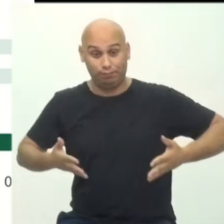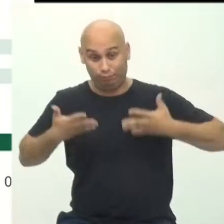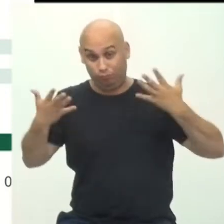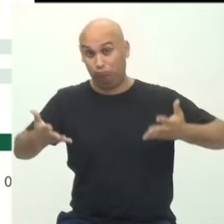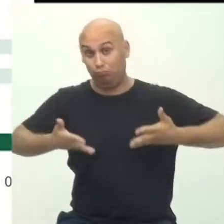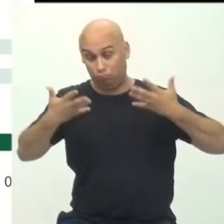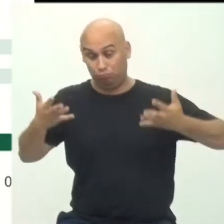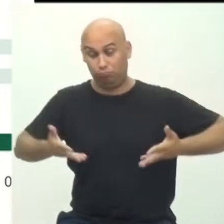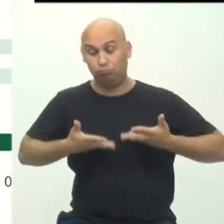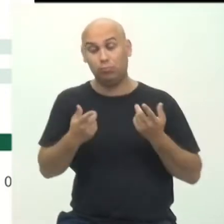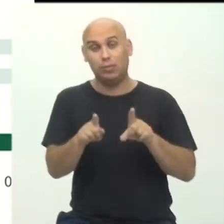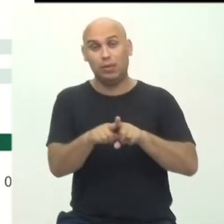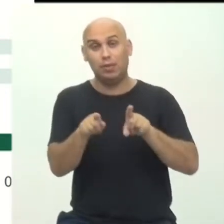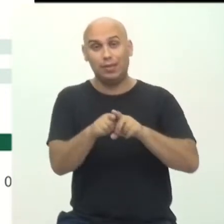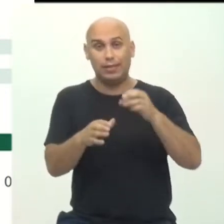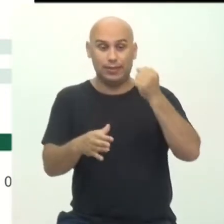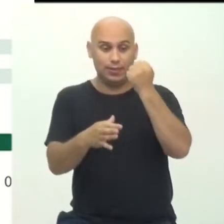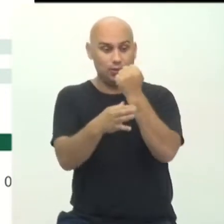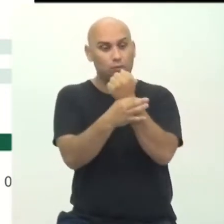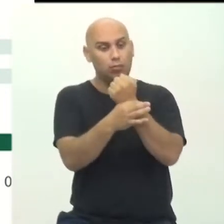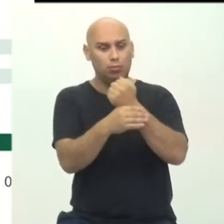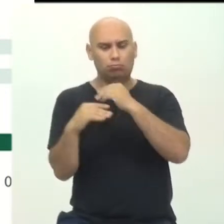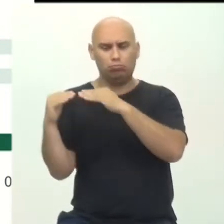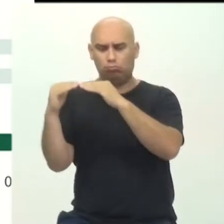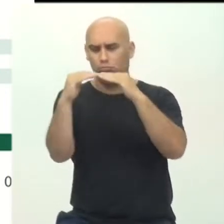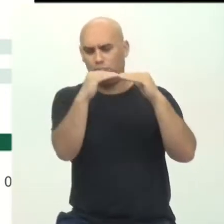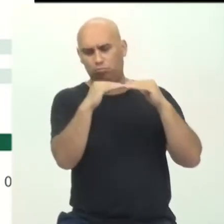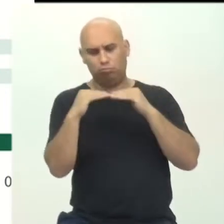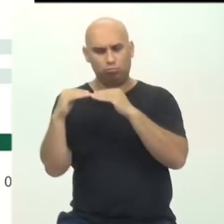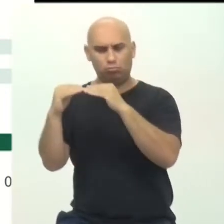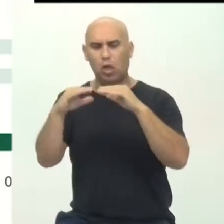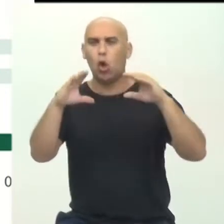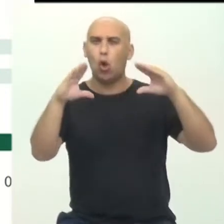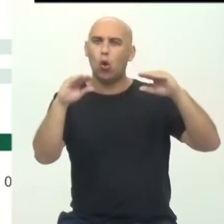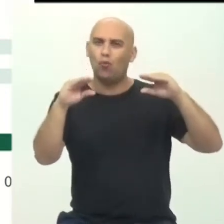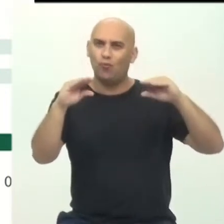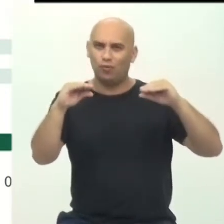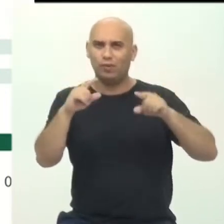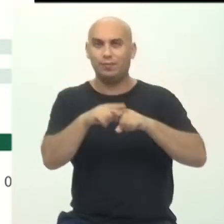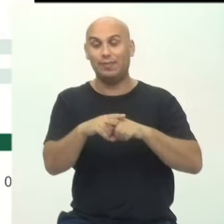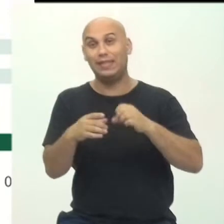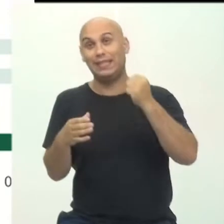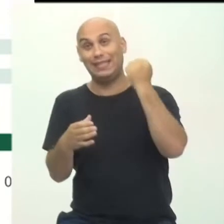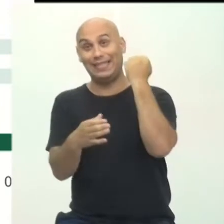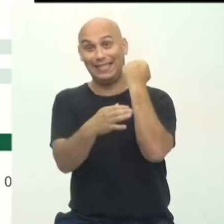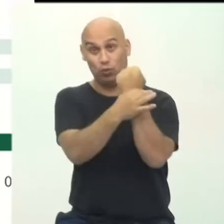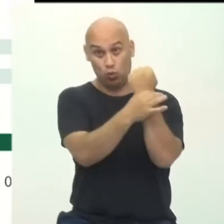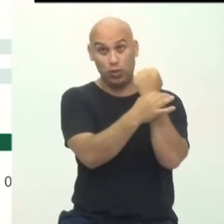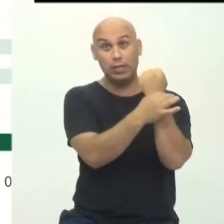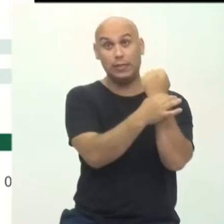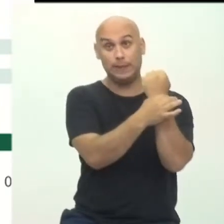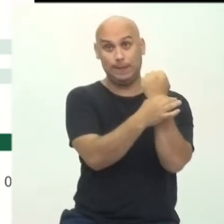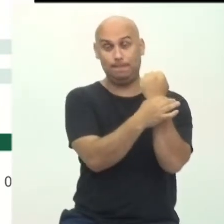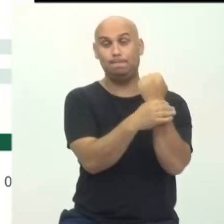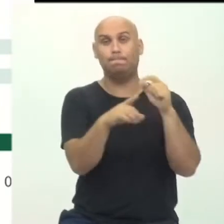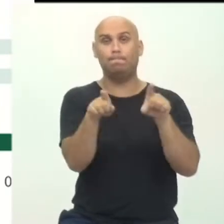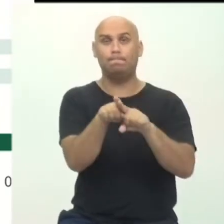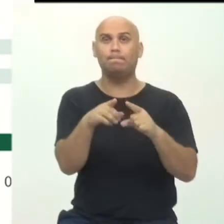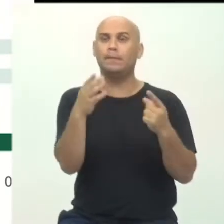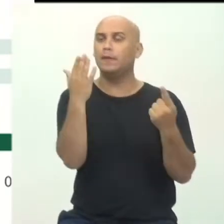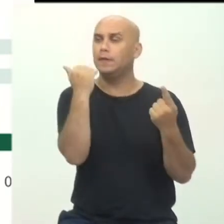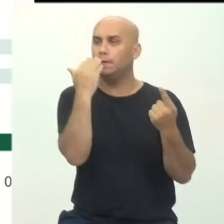segurança, coerência e conforto. Segurança, a gente avaliou questões de